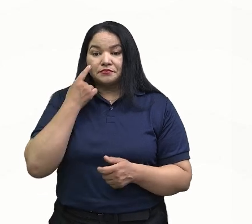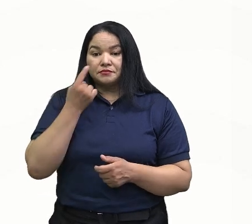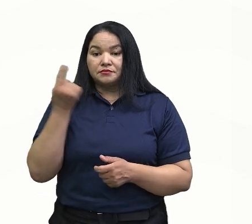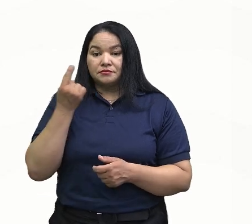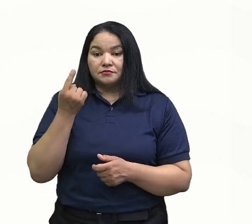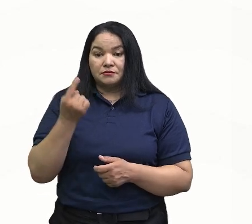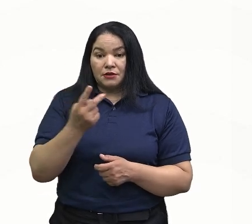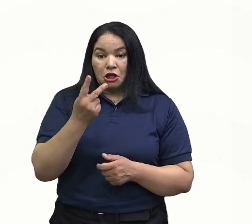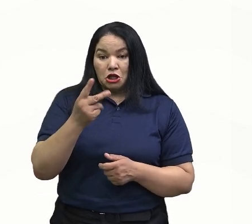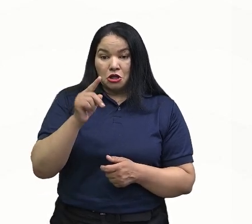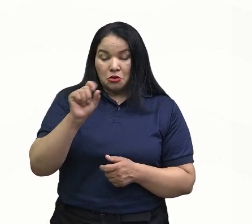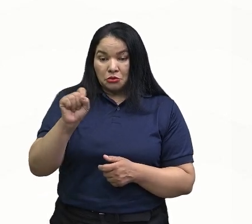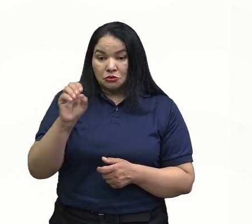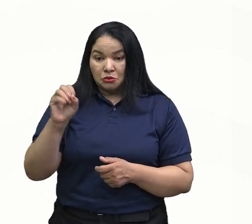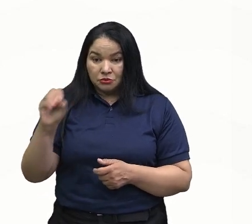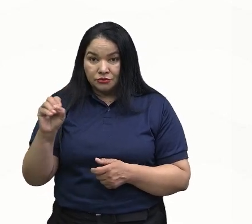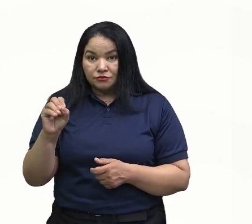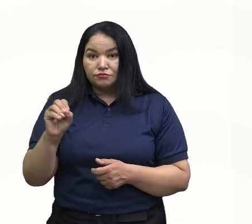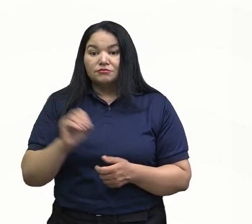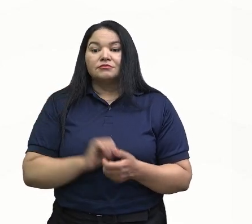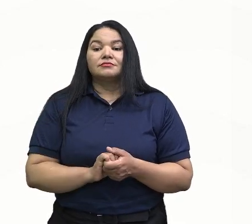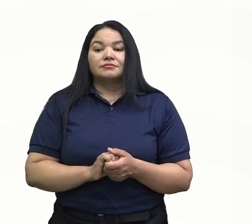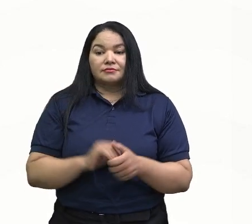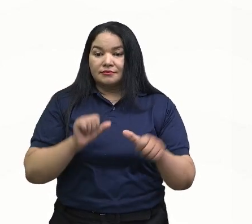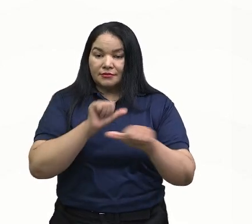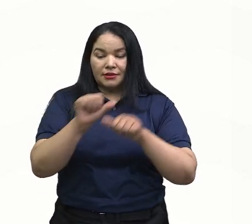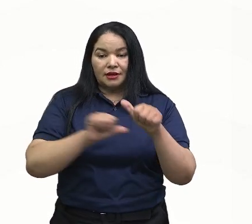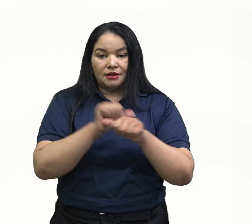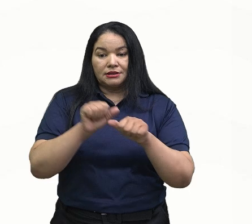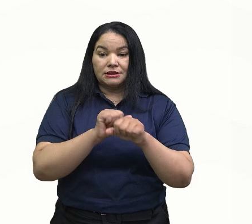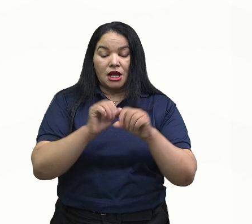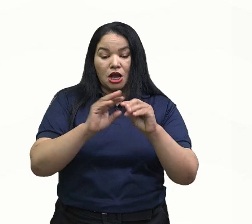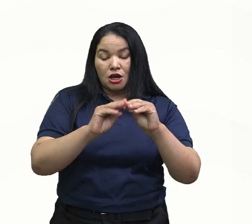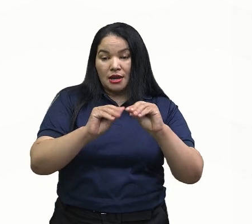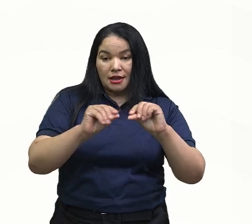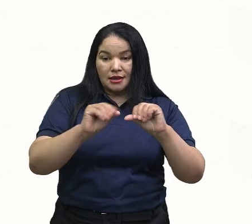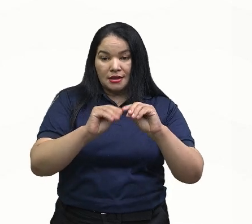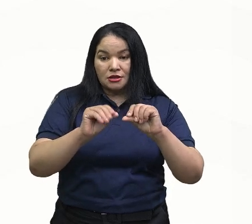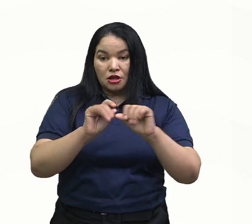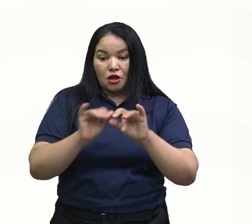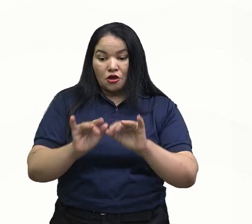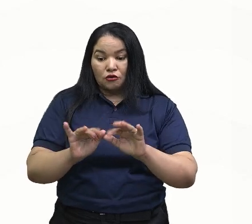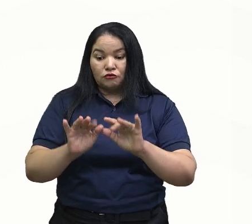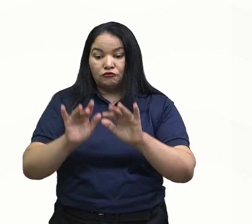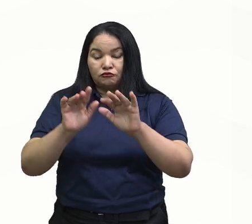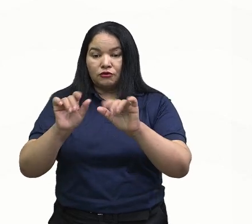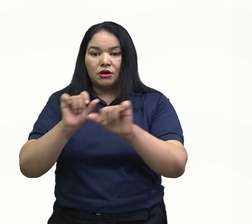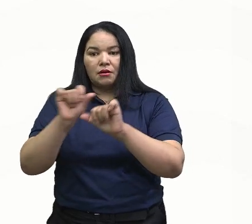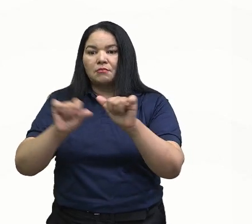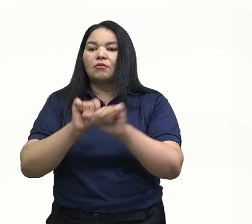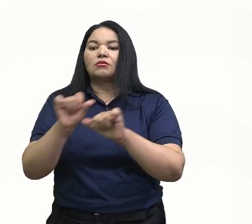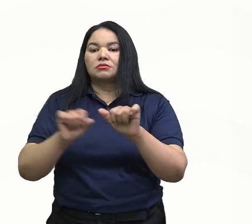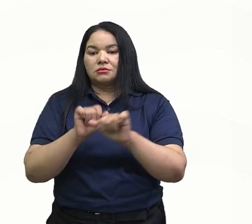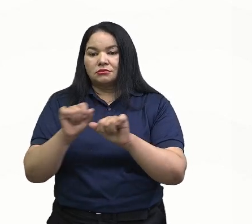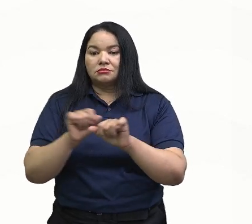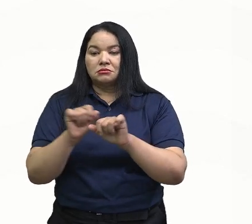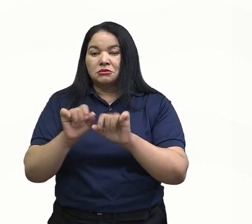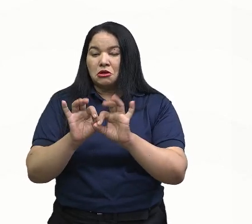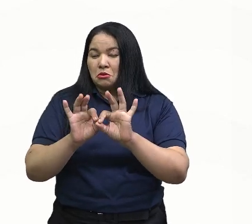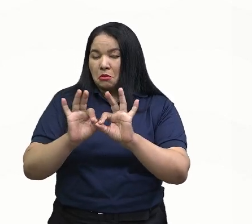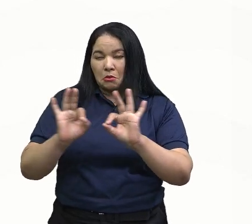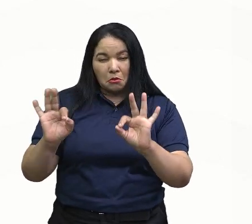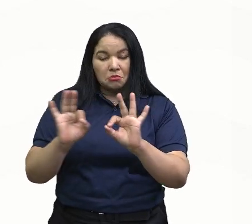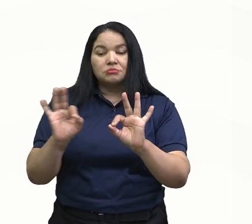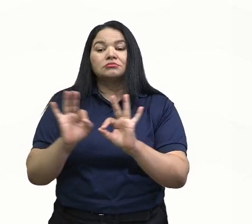2.800. Então aqui ele está passando do líquido para o gás. Olha a distância, né, um do